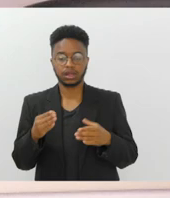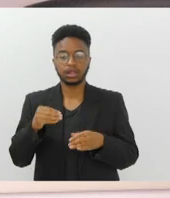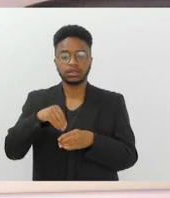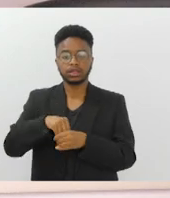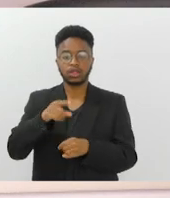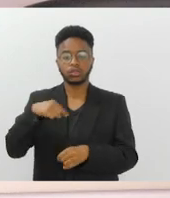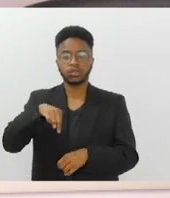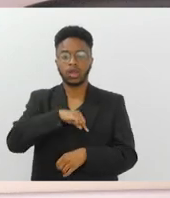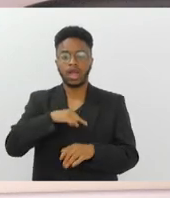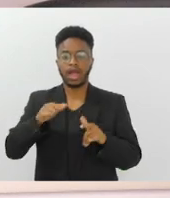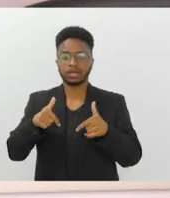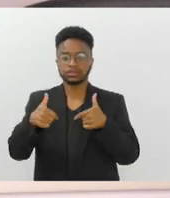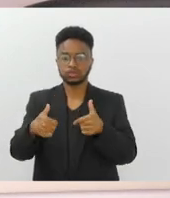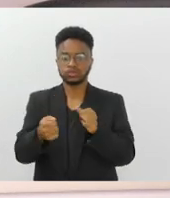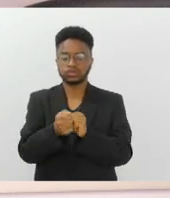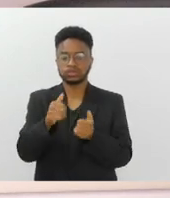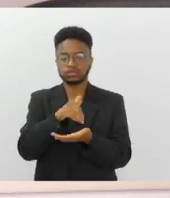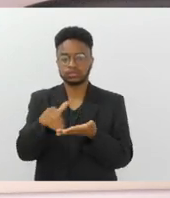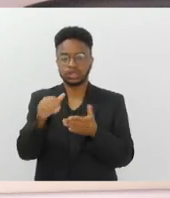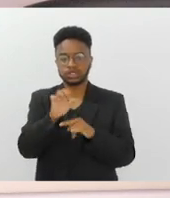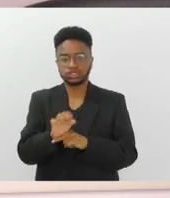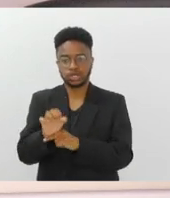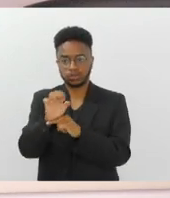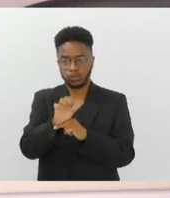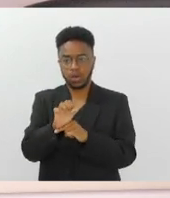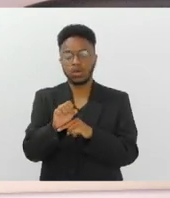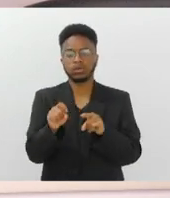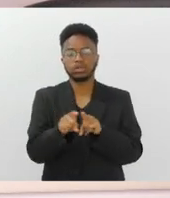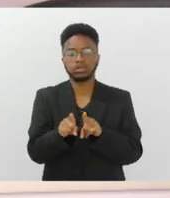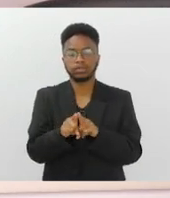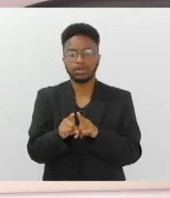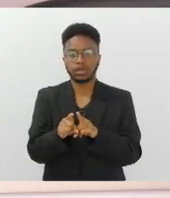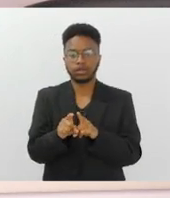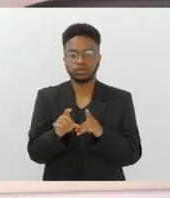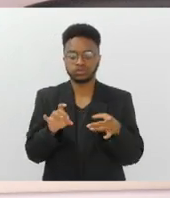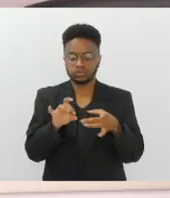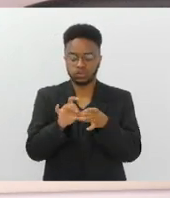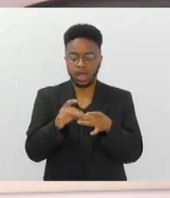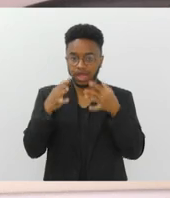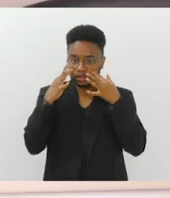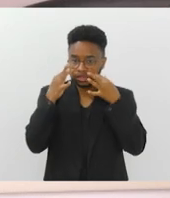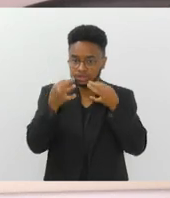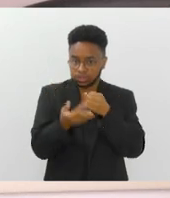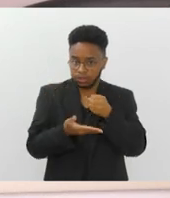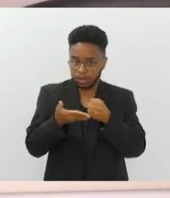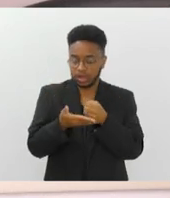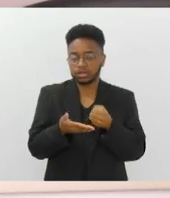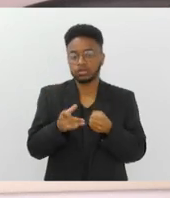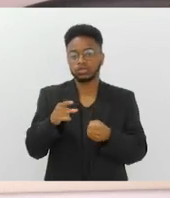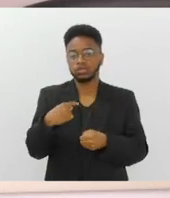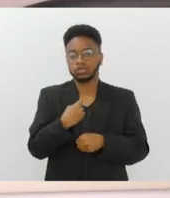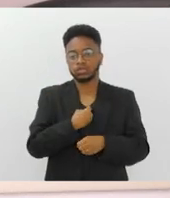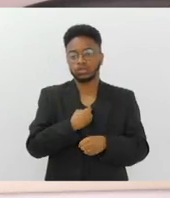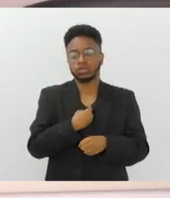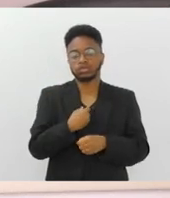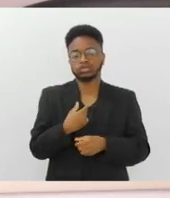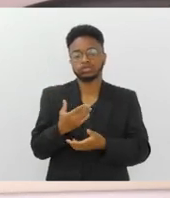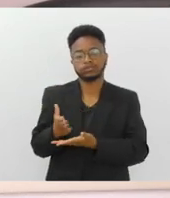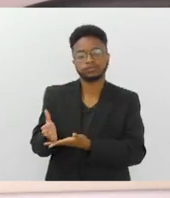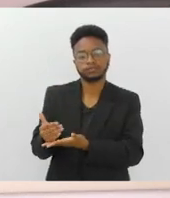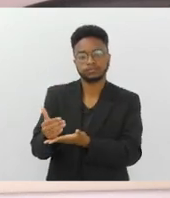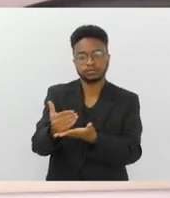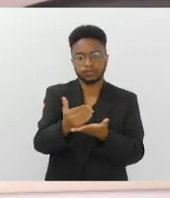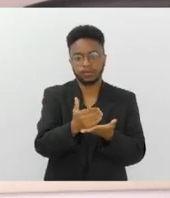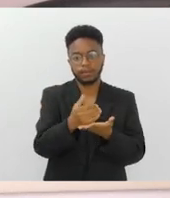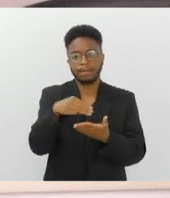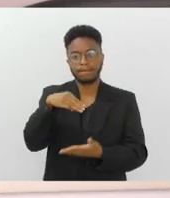da Secretaria Estadual, como superintendente de atenção primária, nós matriciamos os 92 municípios do Estado. O